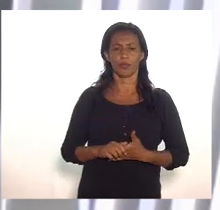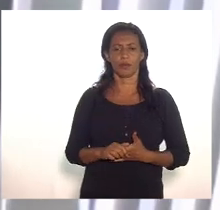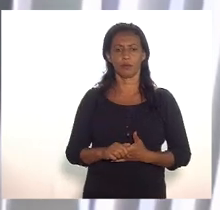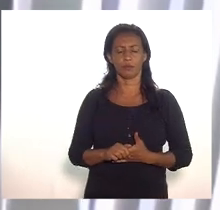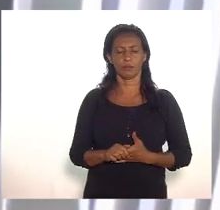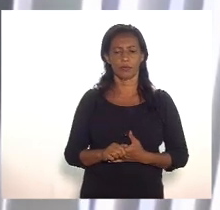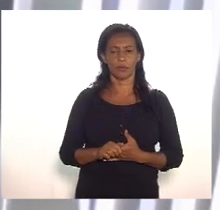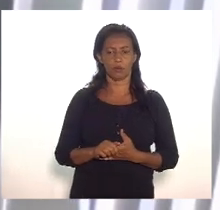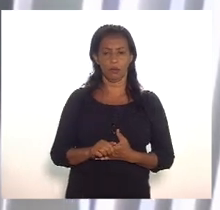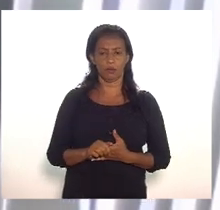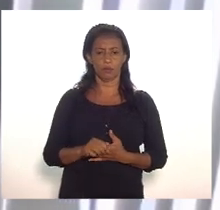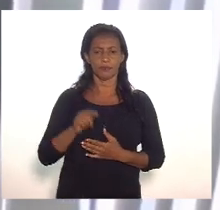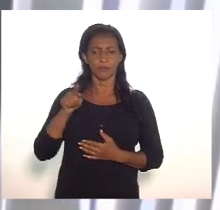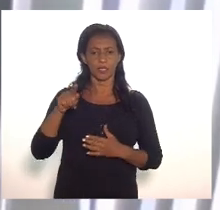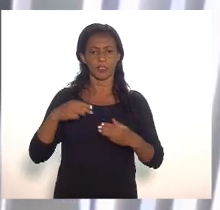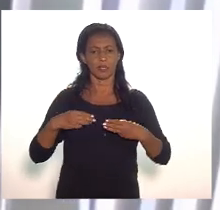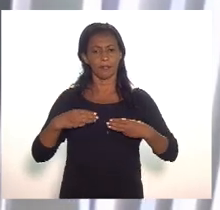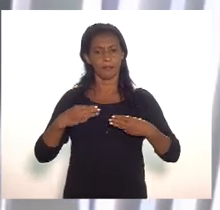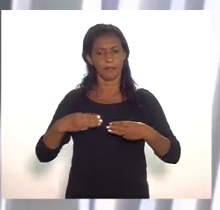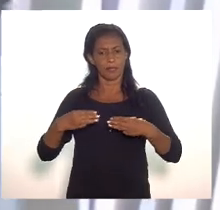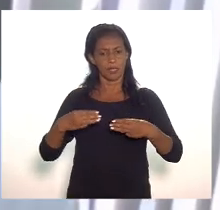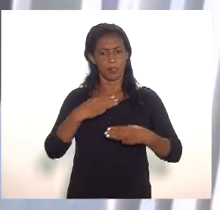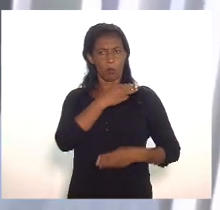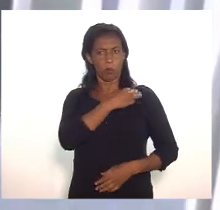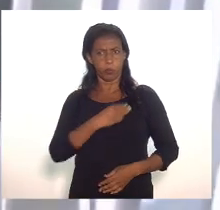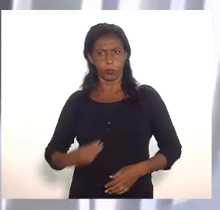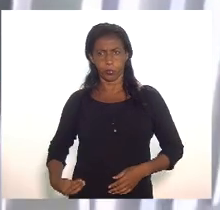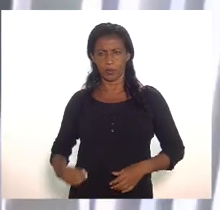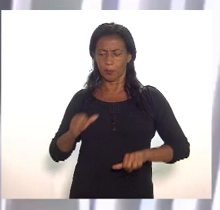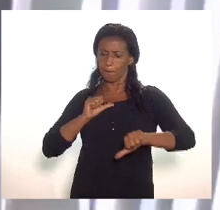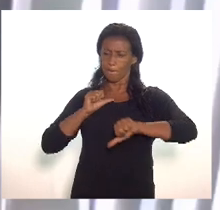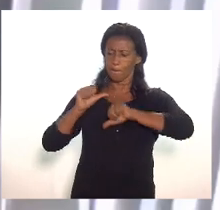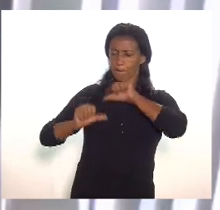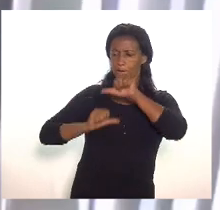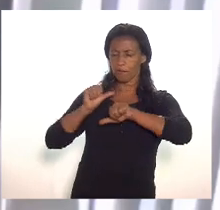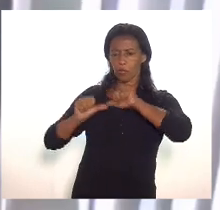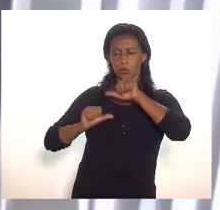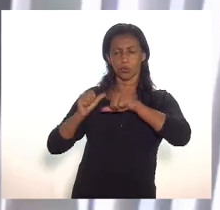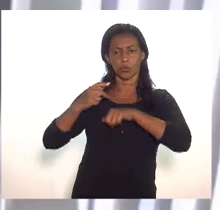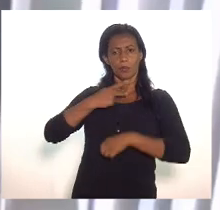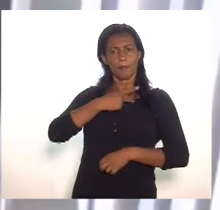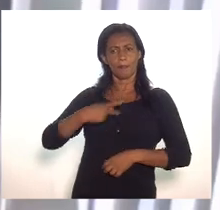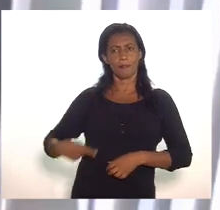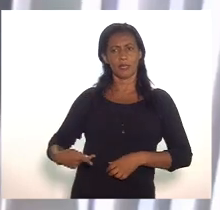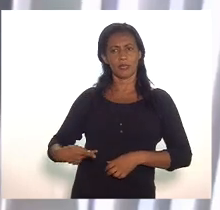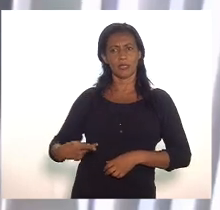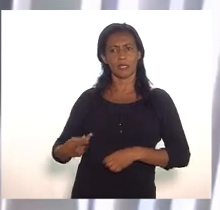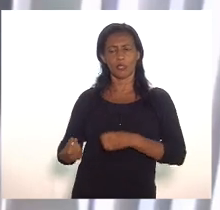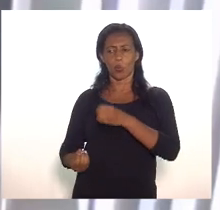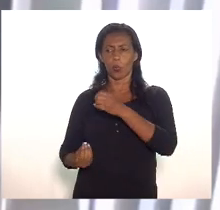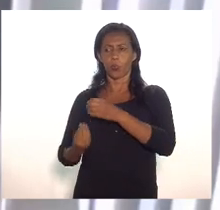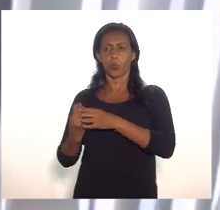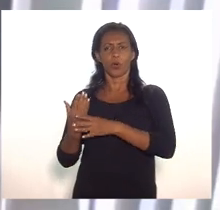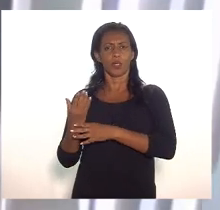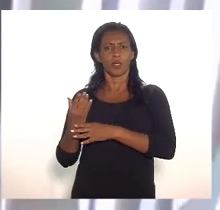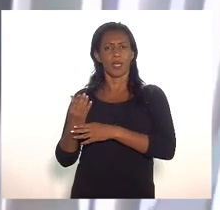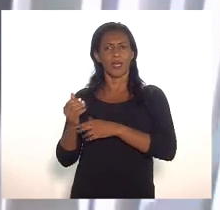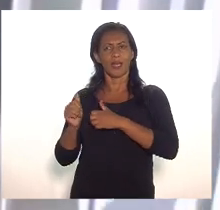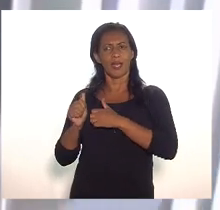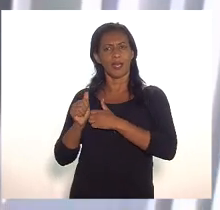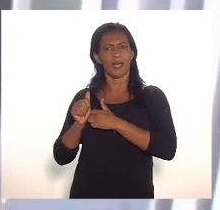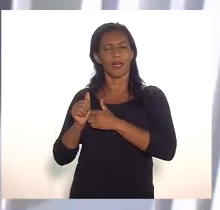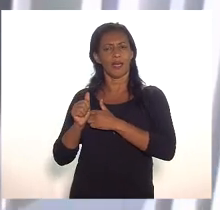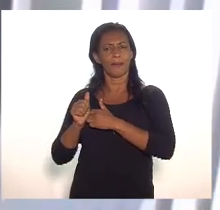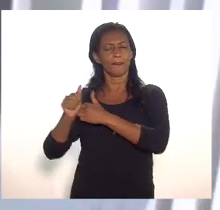Esse ministro trocou a presidência da CAPES, que era dirigida por um criacionista. É incrível, né?